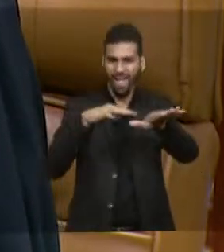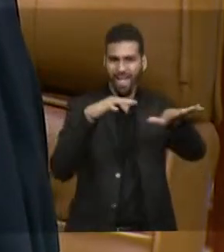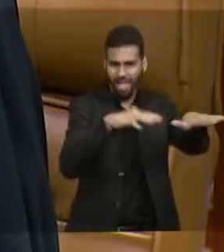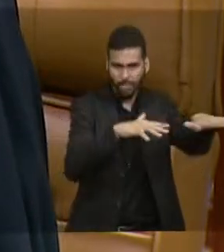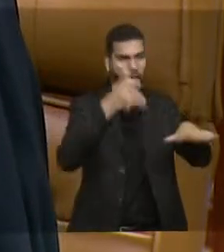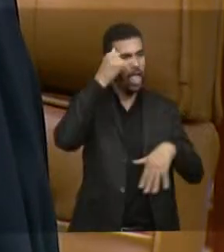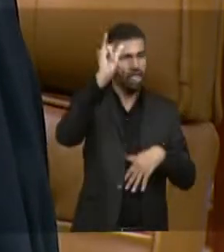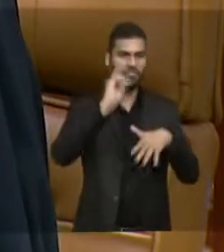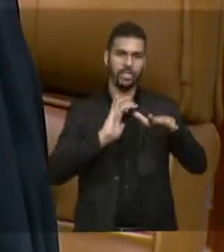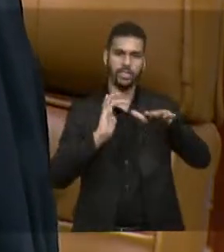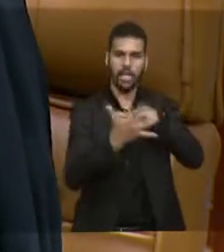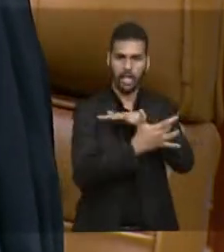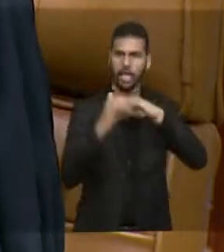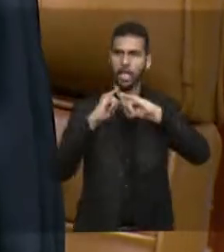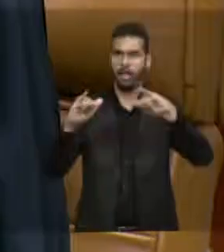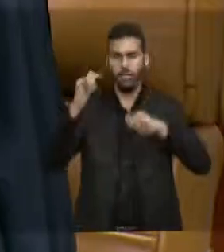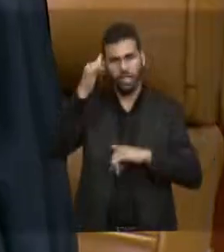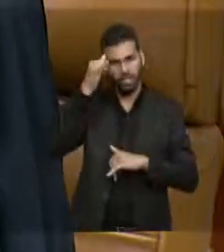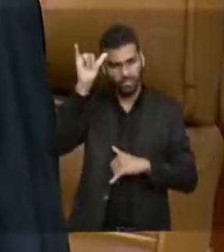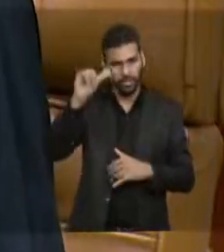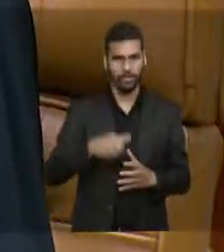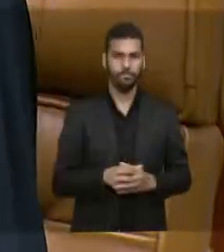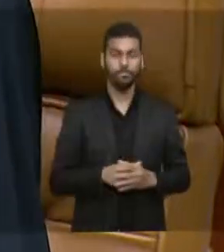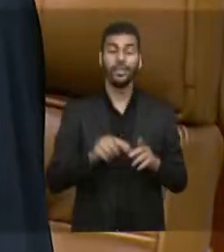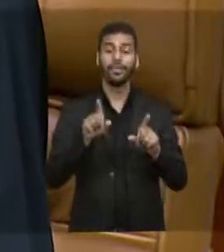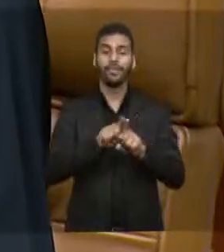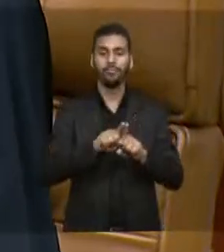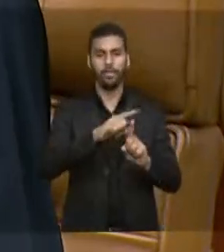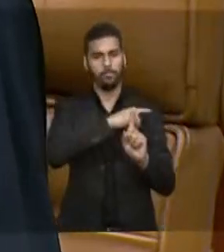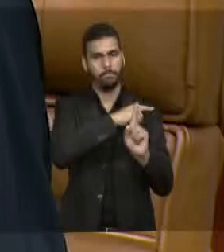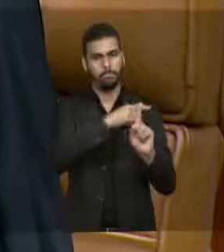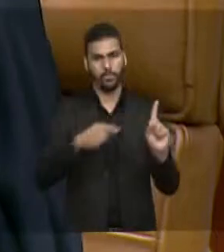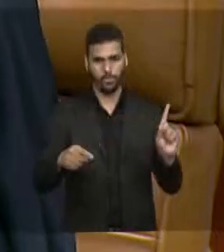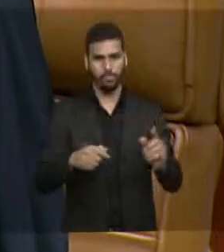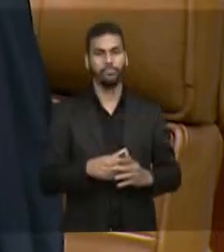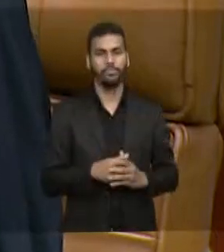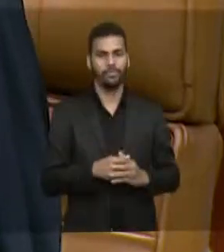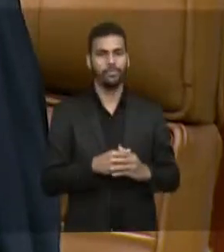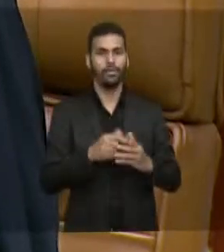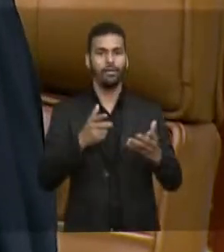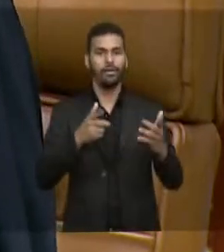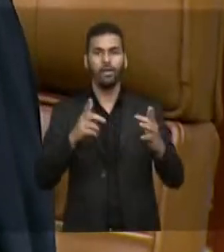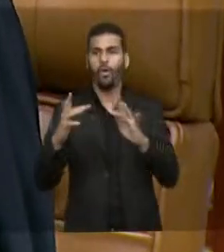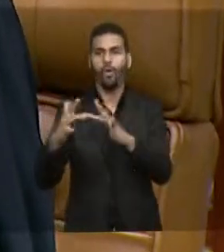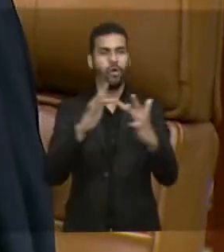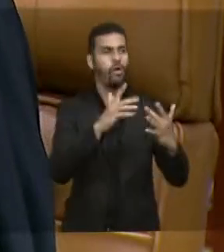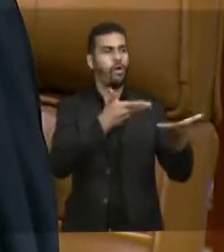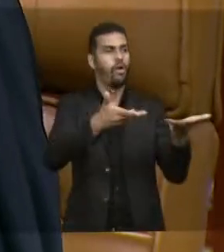do dia 8 de janeiro e a proibição de comunicar-se com os demais envolvidos